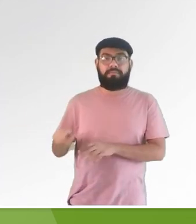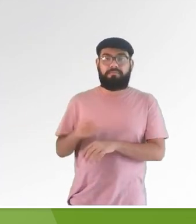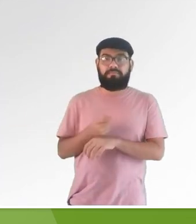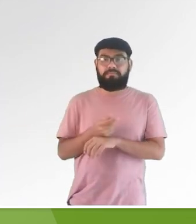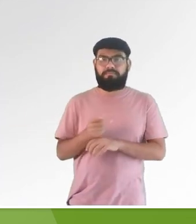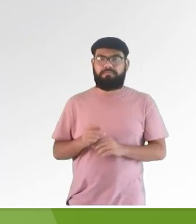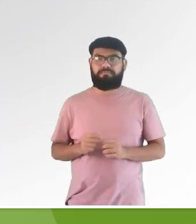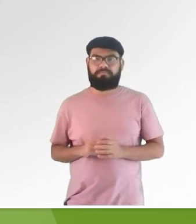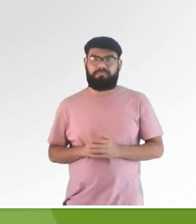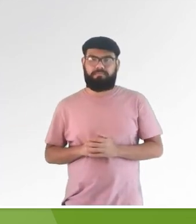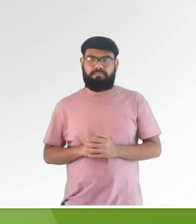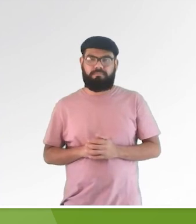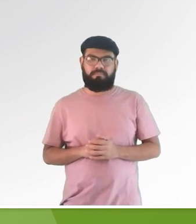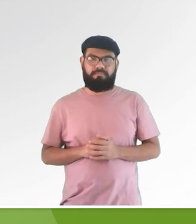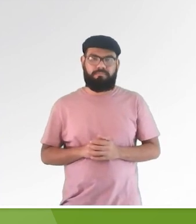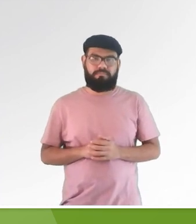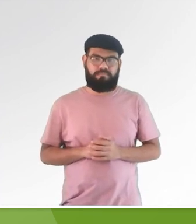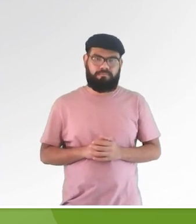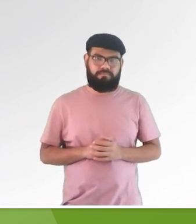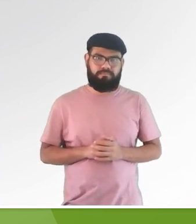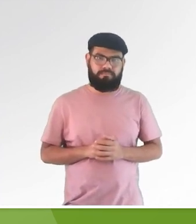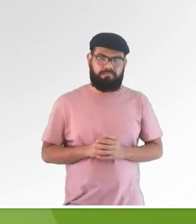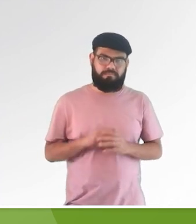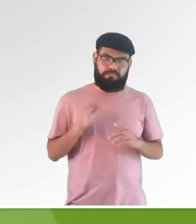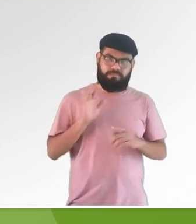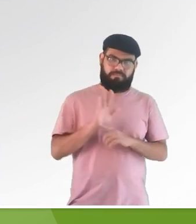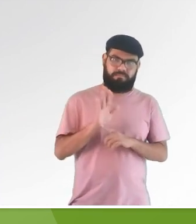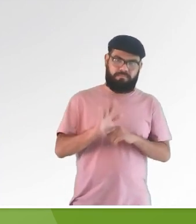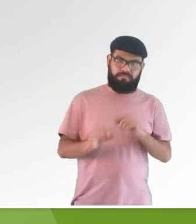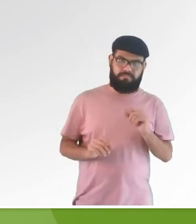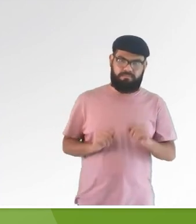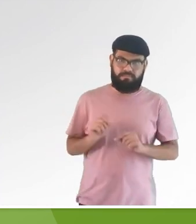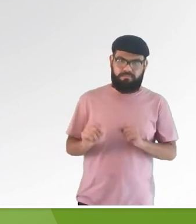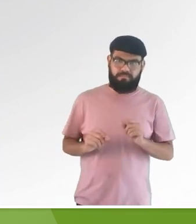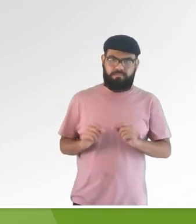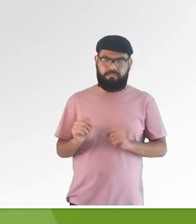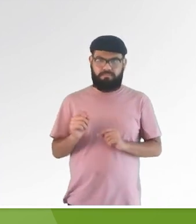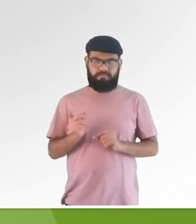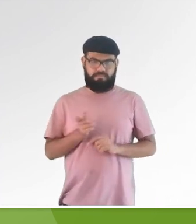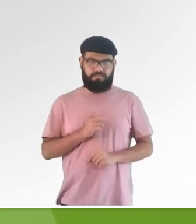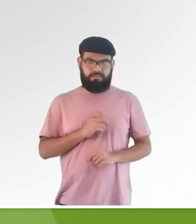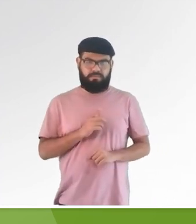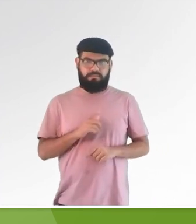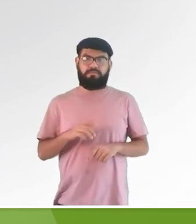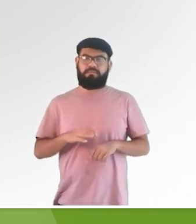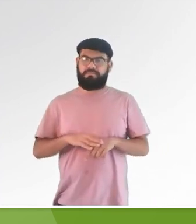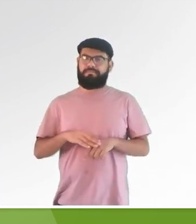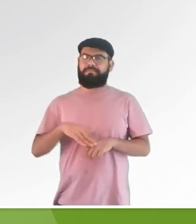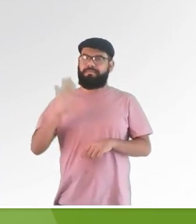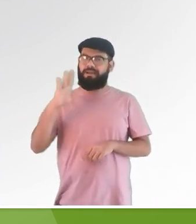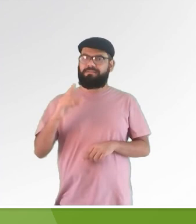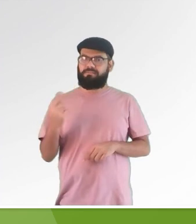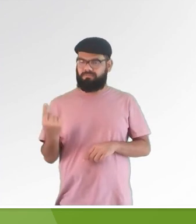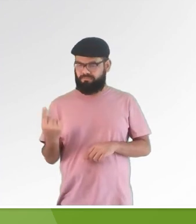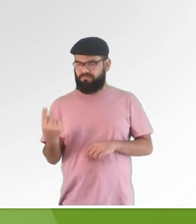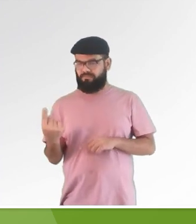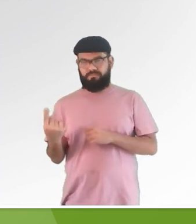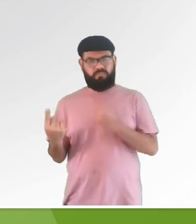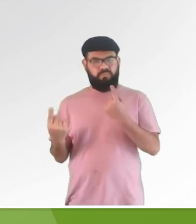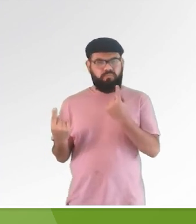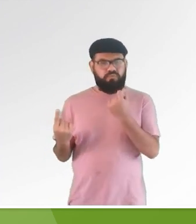Mas aí, só para trazer para vocês o seguinte, nós temos aí, ó, mais de um indivíduo, da mesma